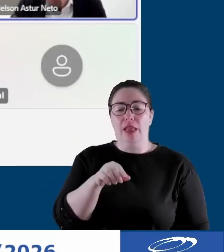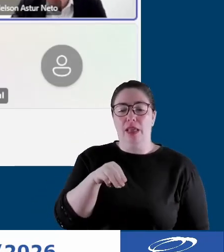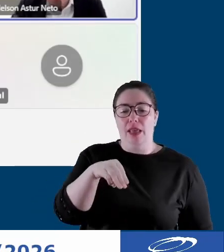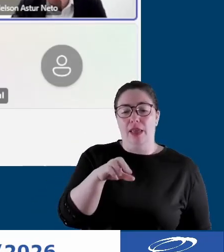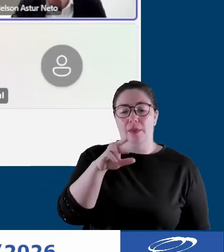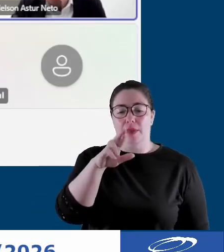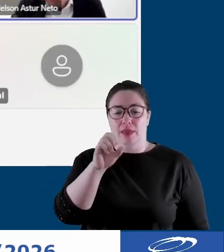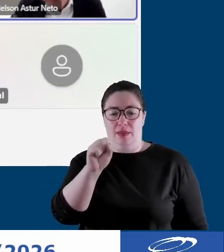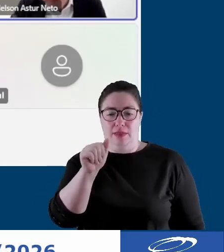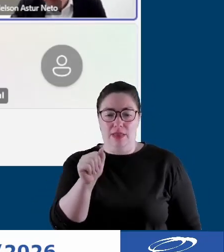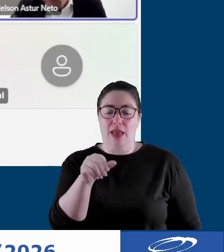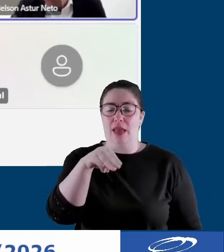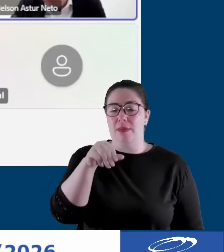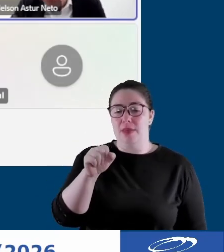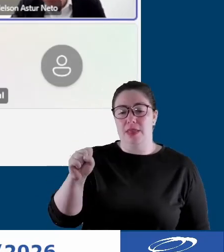testes